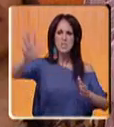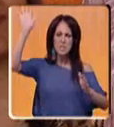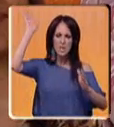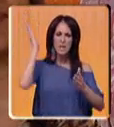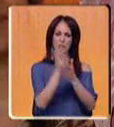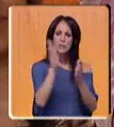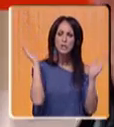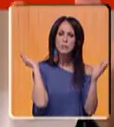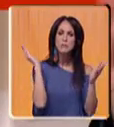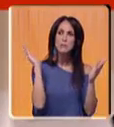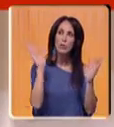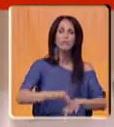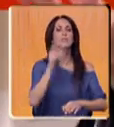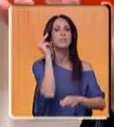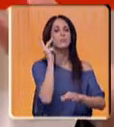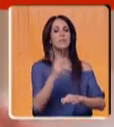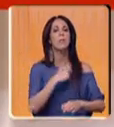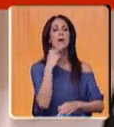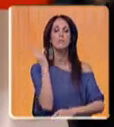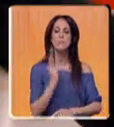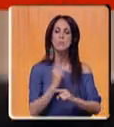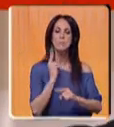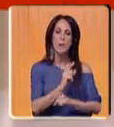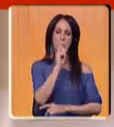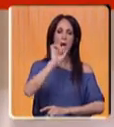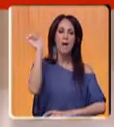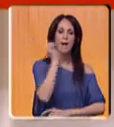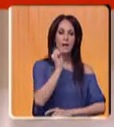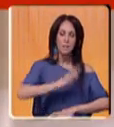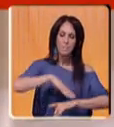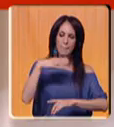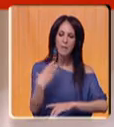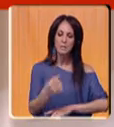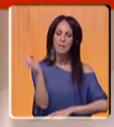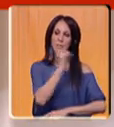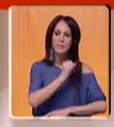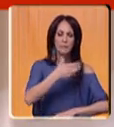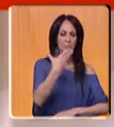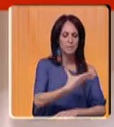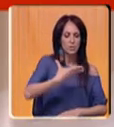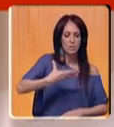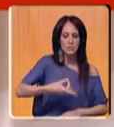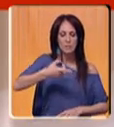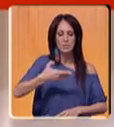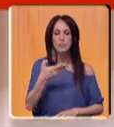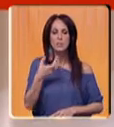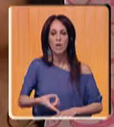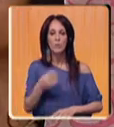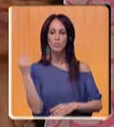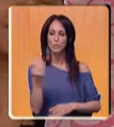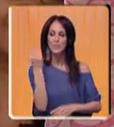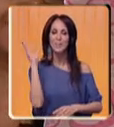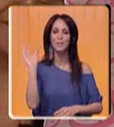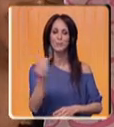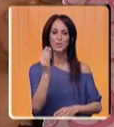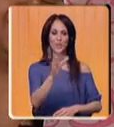dia, sem segredo. Para a voz se manter, para podermos cantar até mais tarde. 1979, Mocidade, oh, Mocidade.